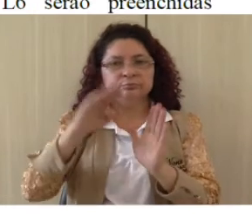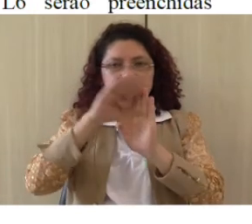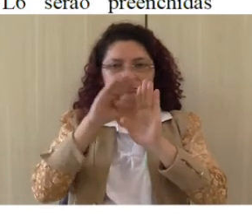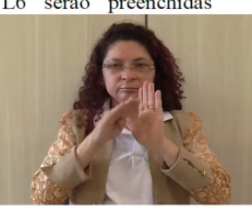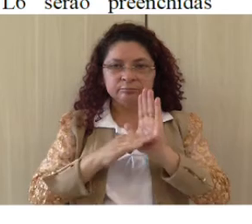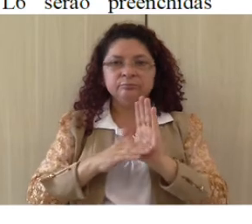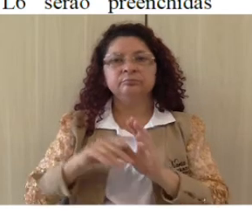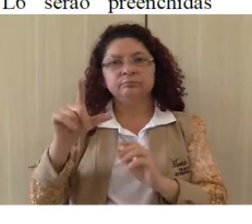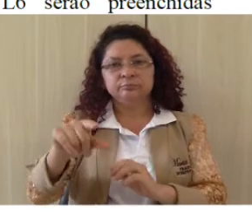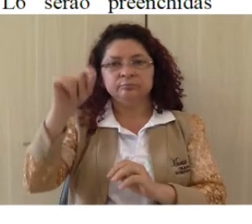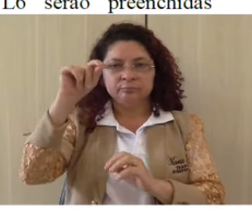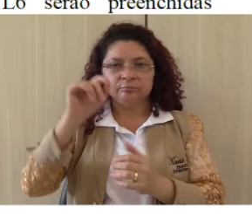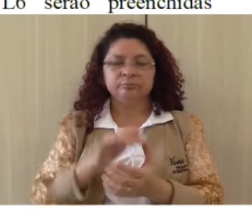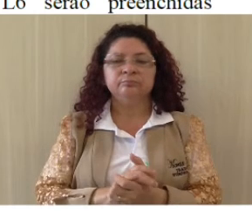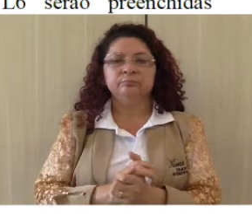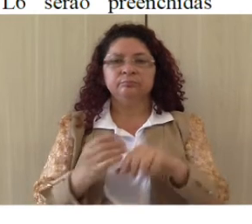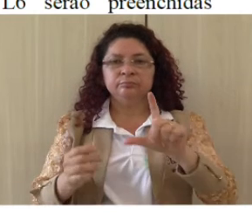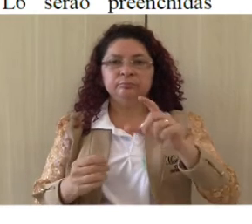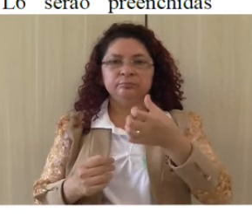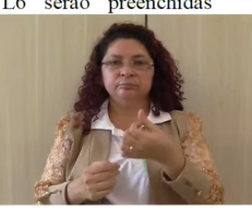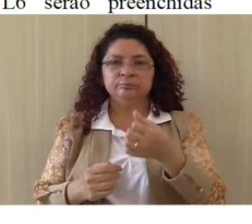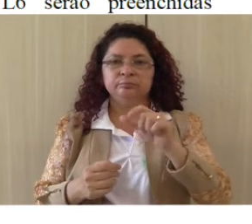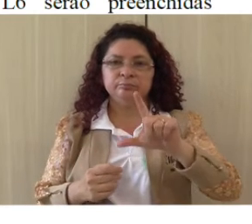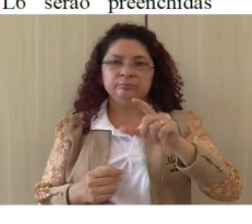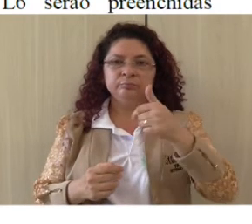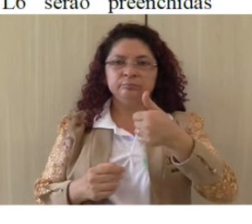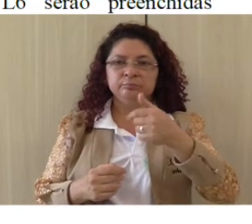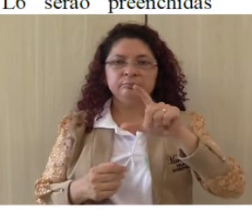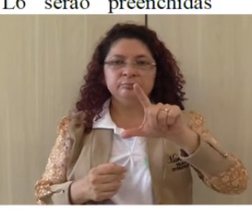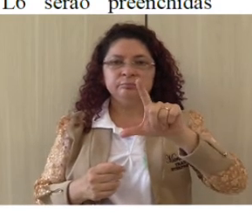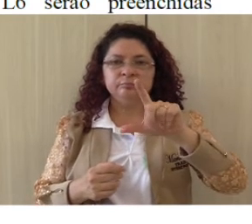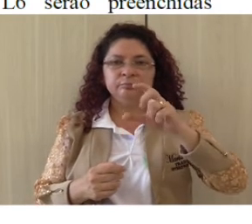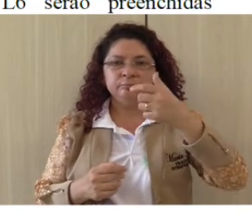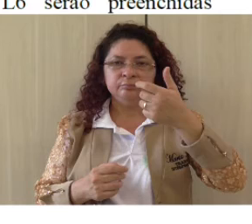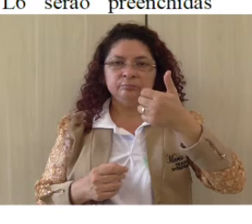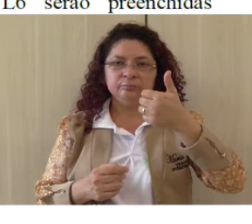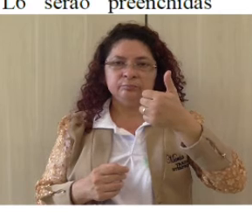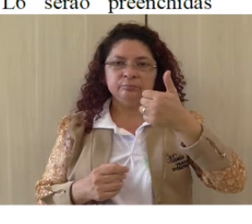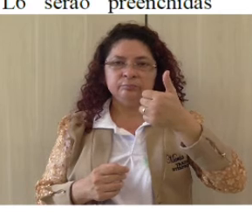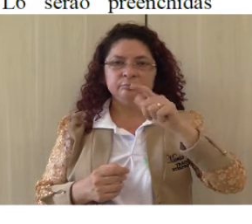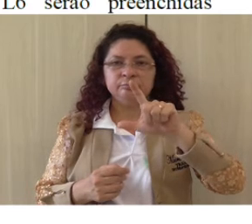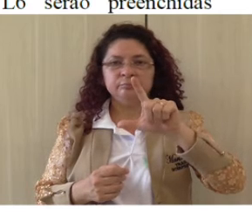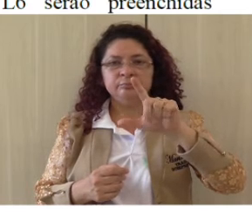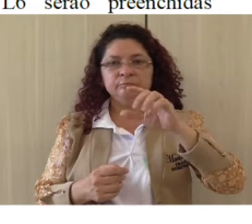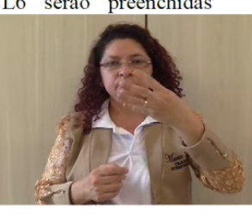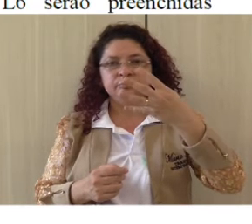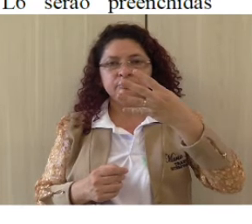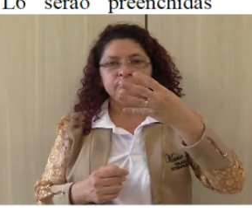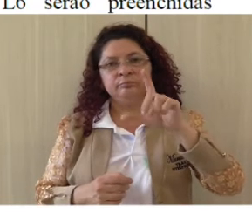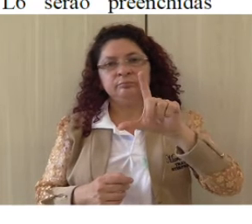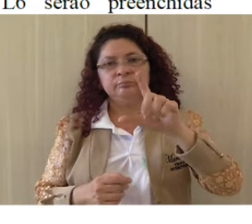por candidatos optantes da modalidade L6, L1, L5, L3, L7,